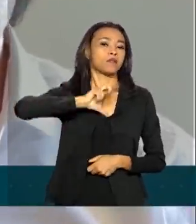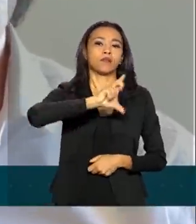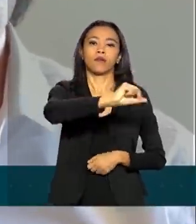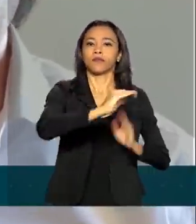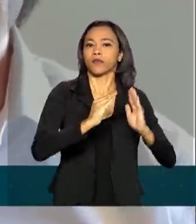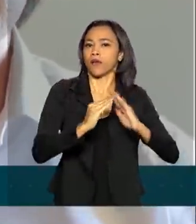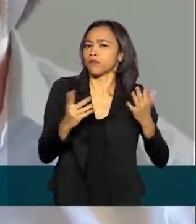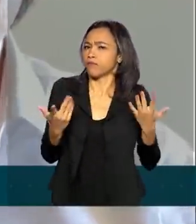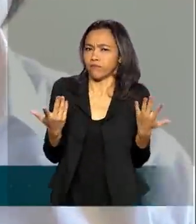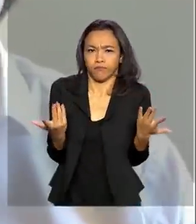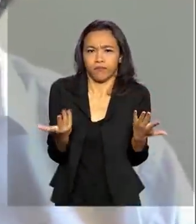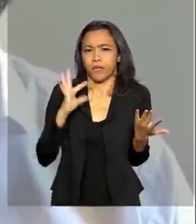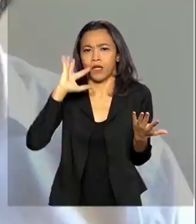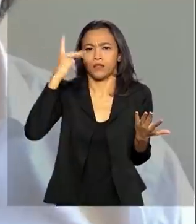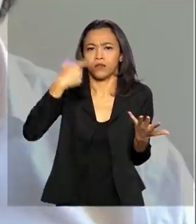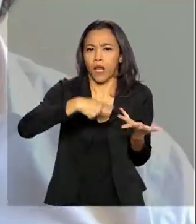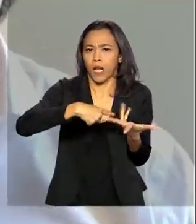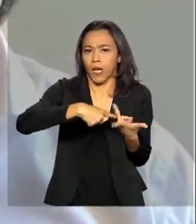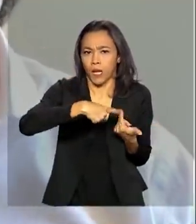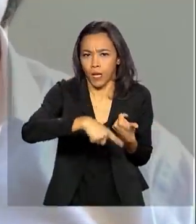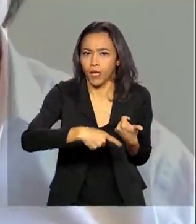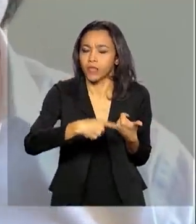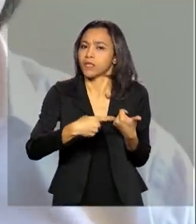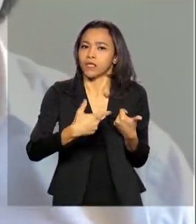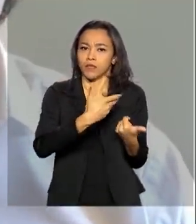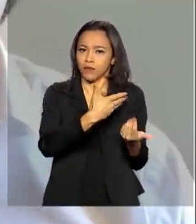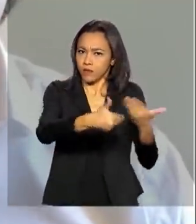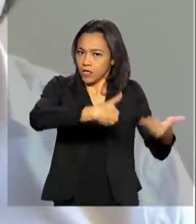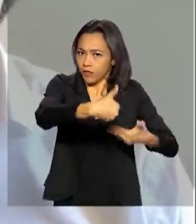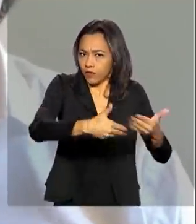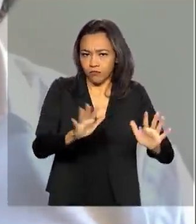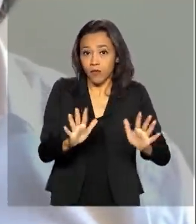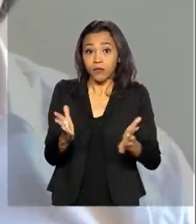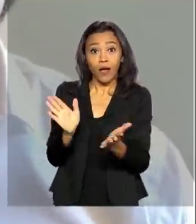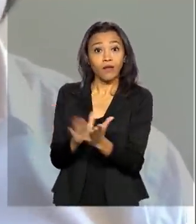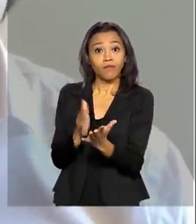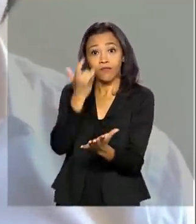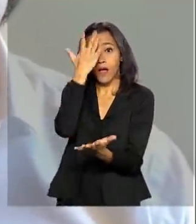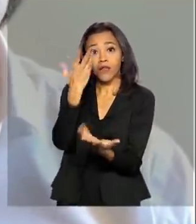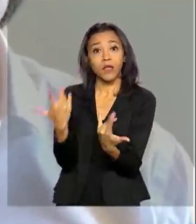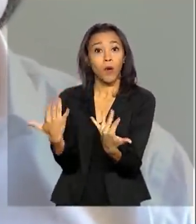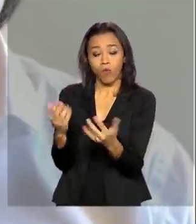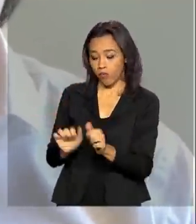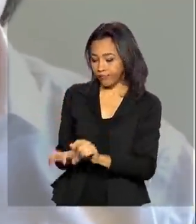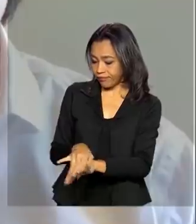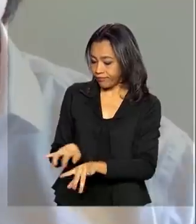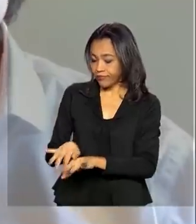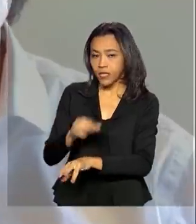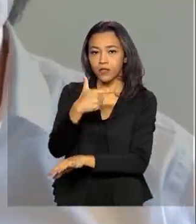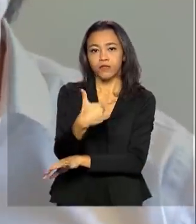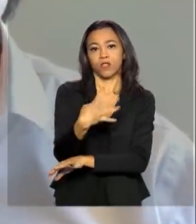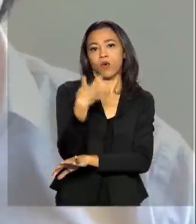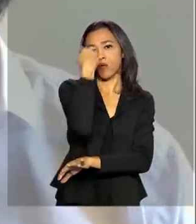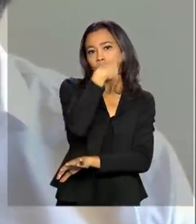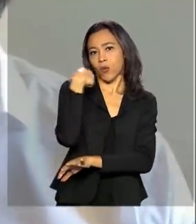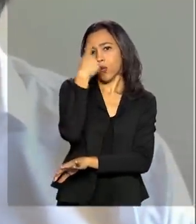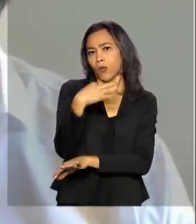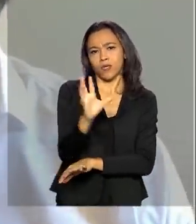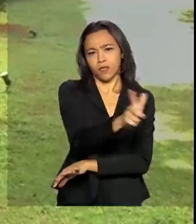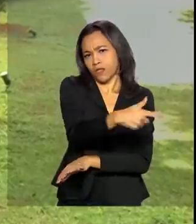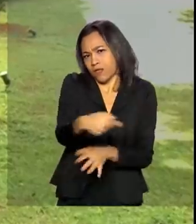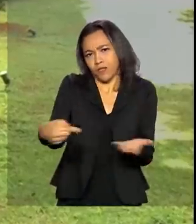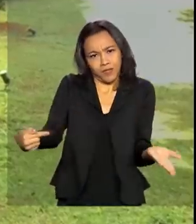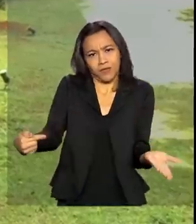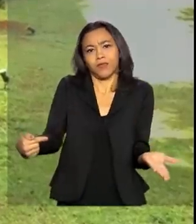casa para acessar um serviço público. O serviço estará na palma da mão, aonde eles quiserem, 24 horas por dia, 7 dias por